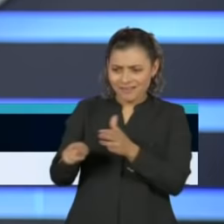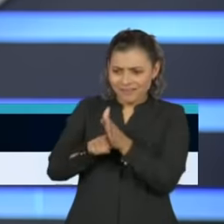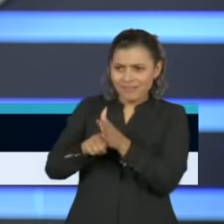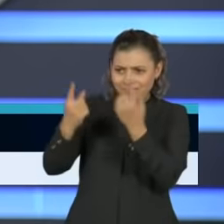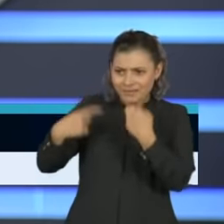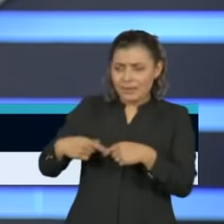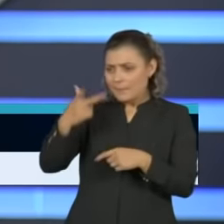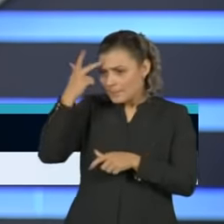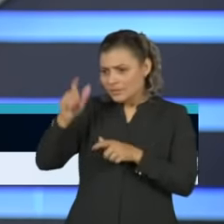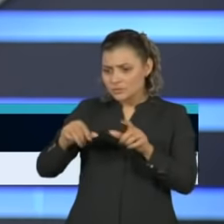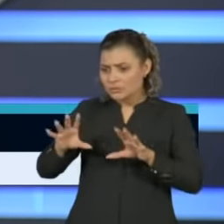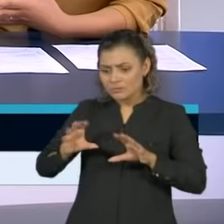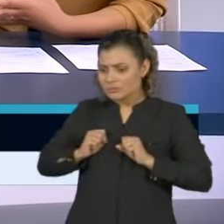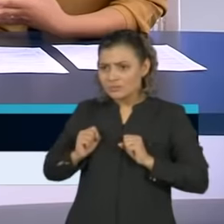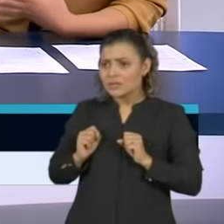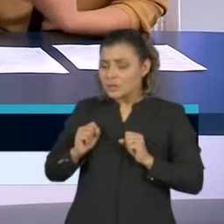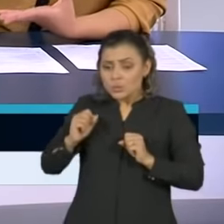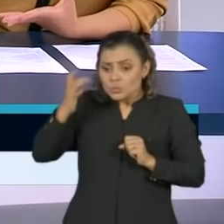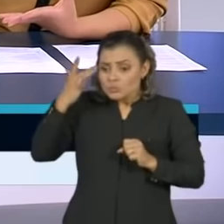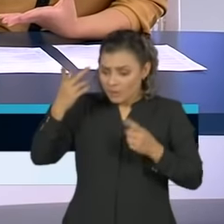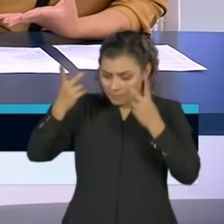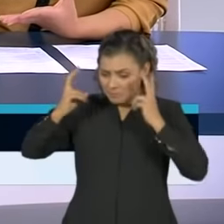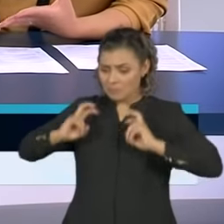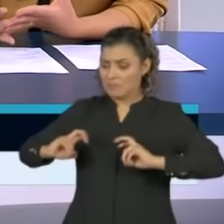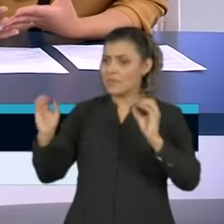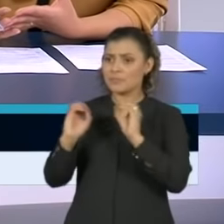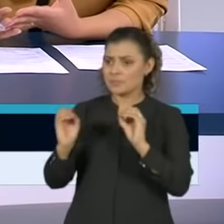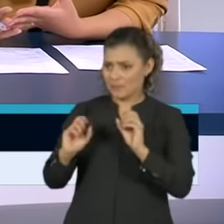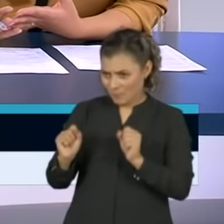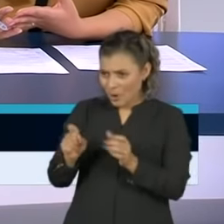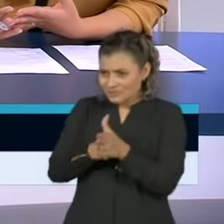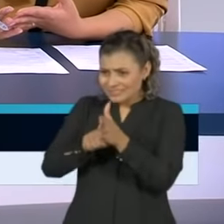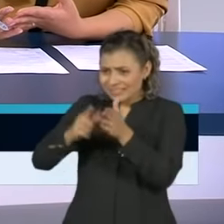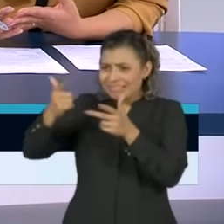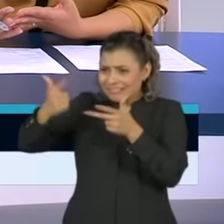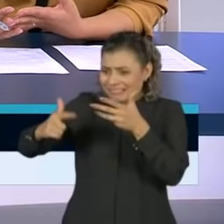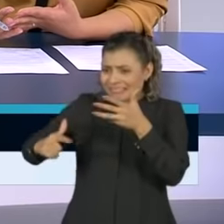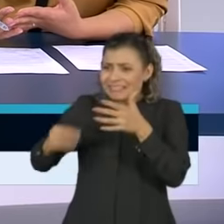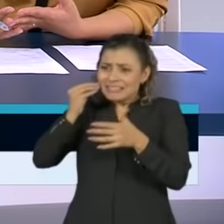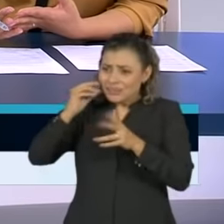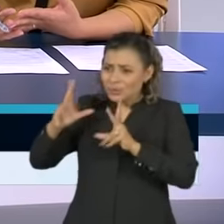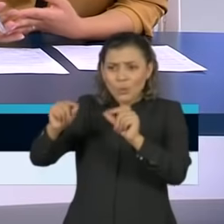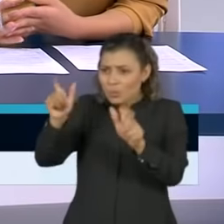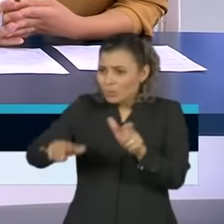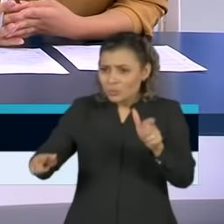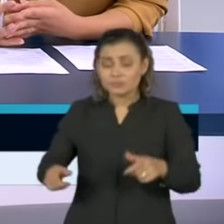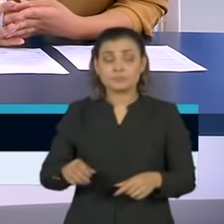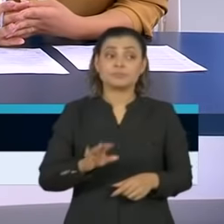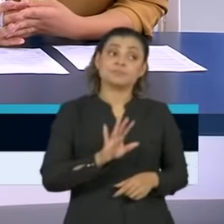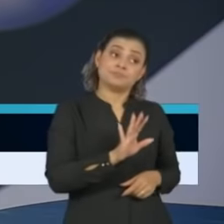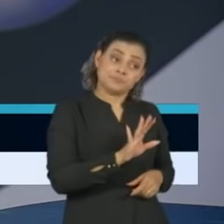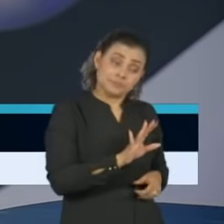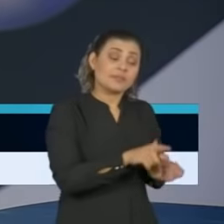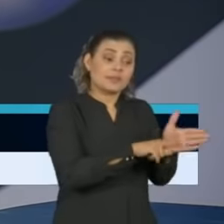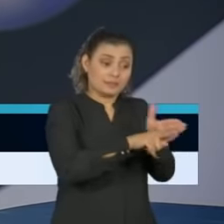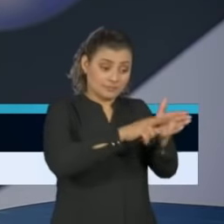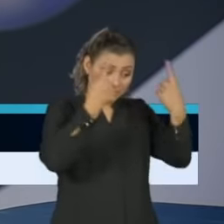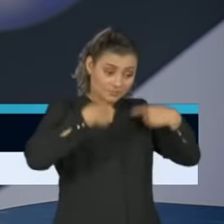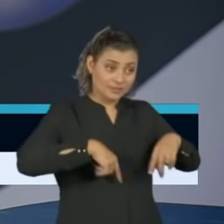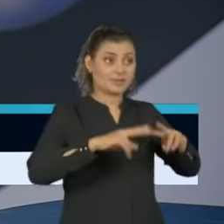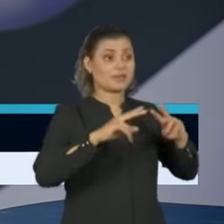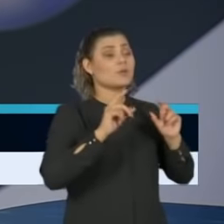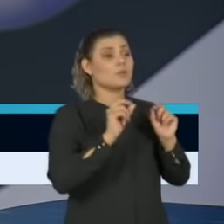pessoas assintomáticas. Qual a importância disso e dá para fazer isso? Sim, a testagem de assintomáticos é um pouco mais complicado. O que tem sido